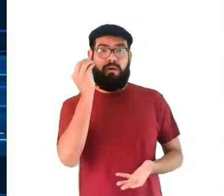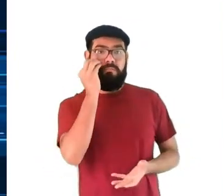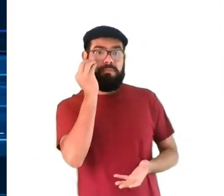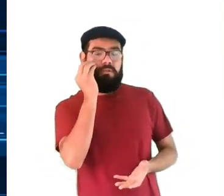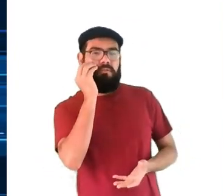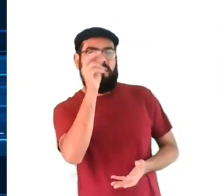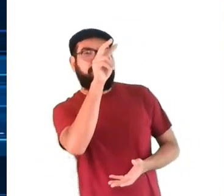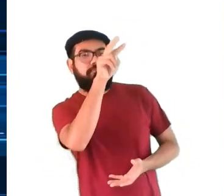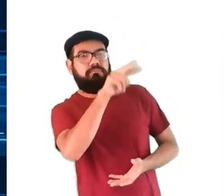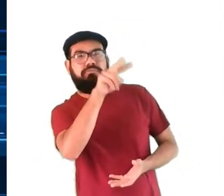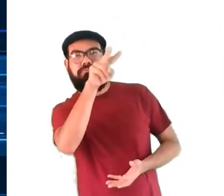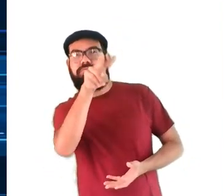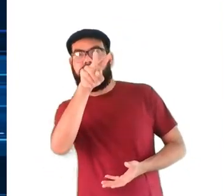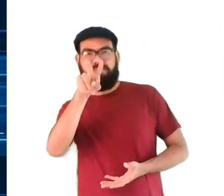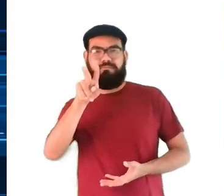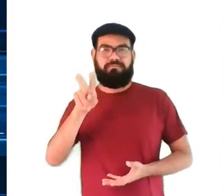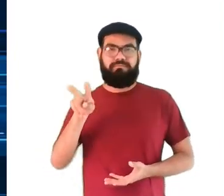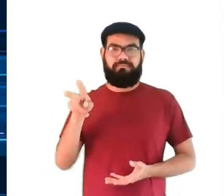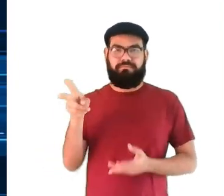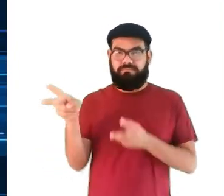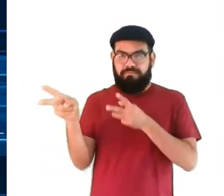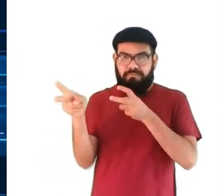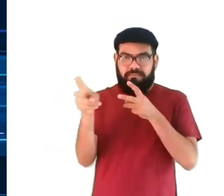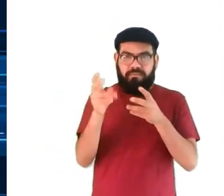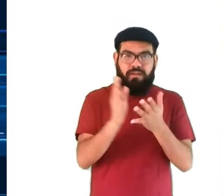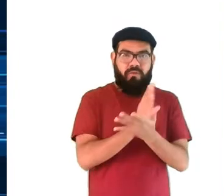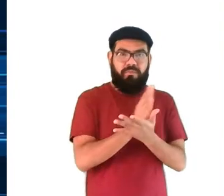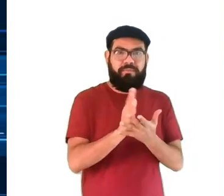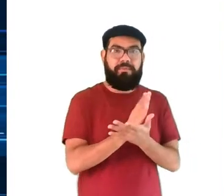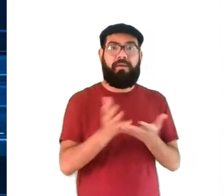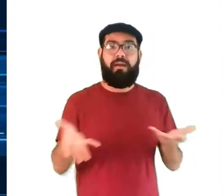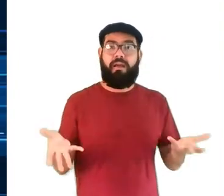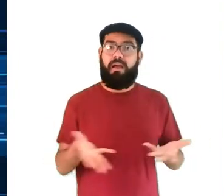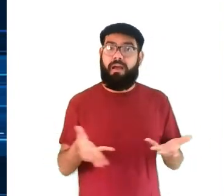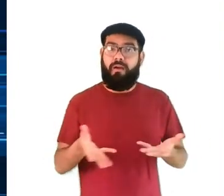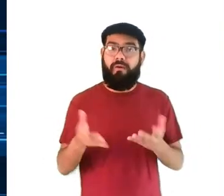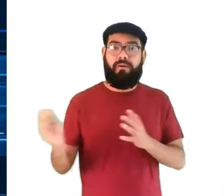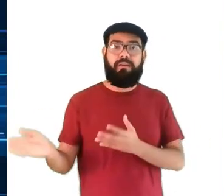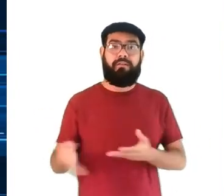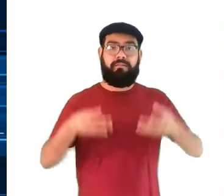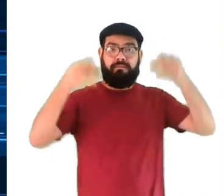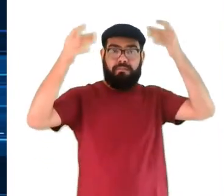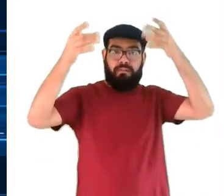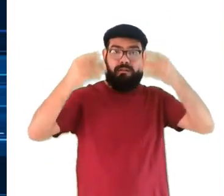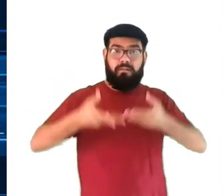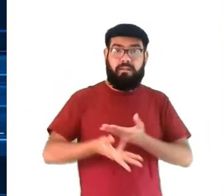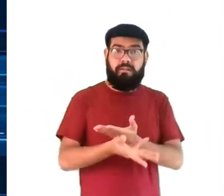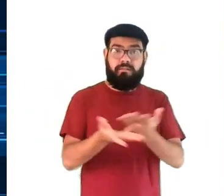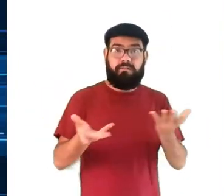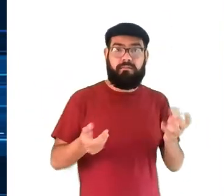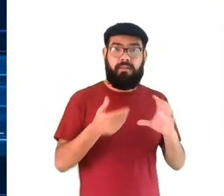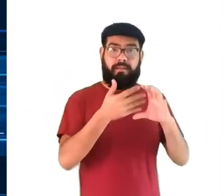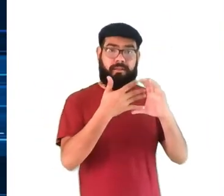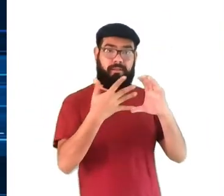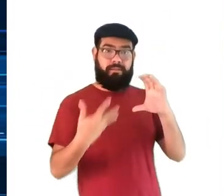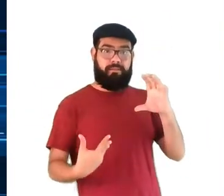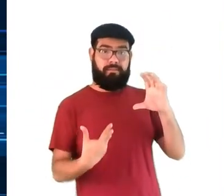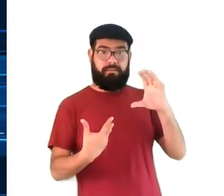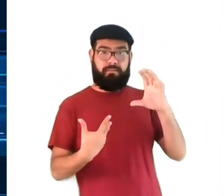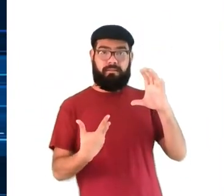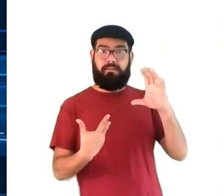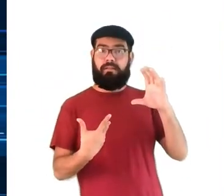podemos observar algumas delas. Agora nós vamos falar para vocês das características,